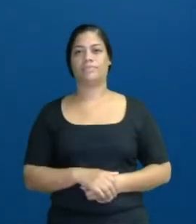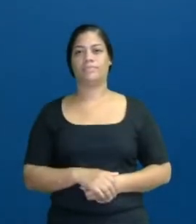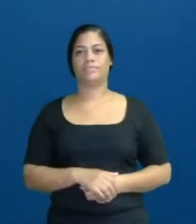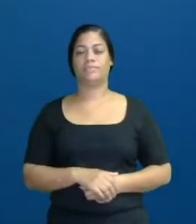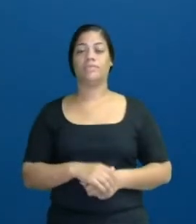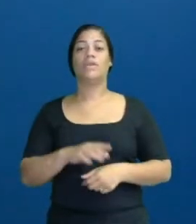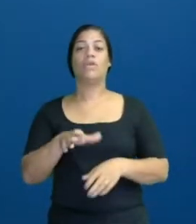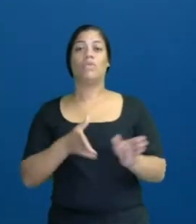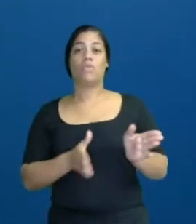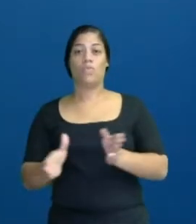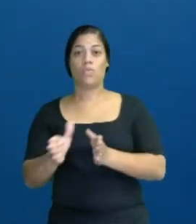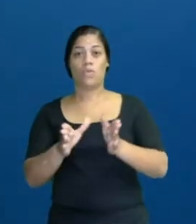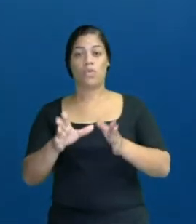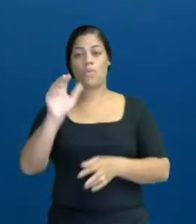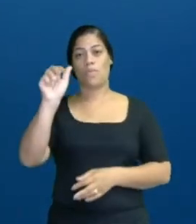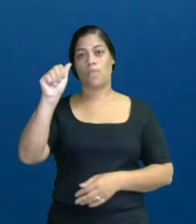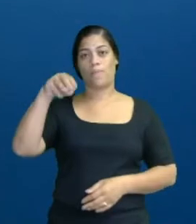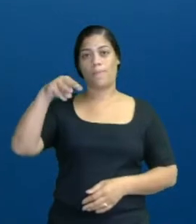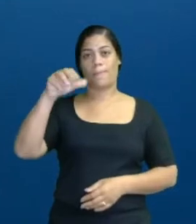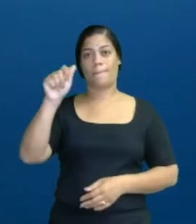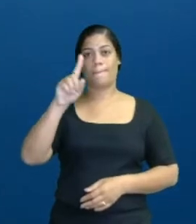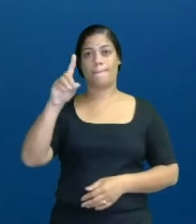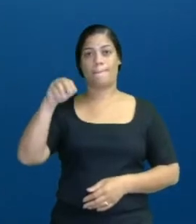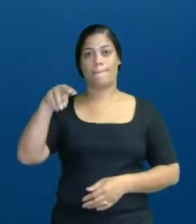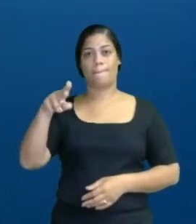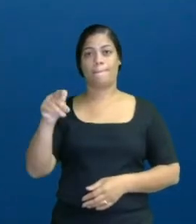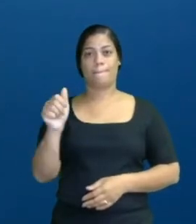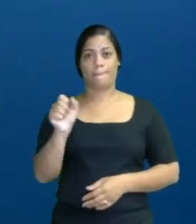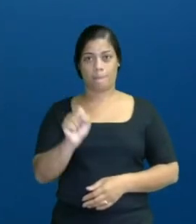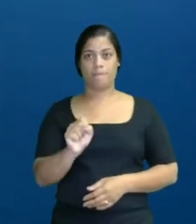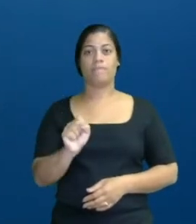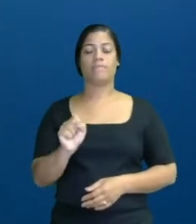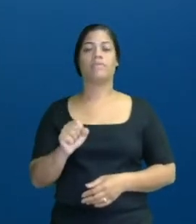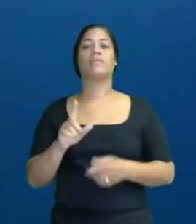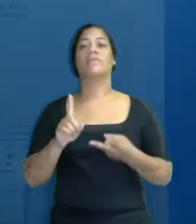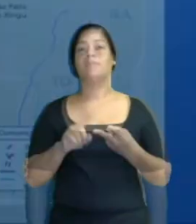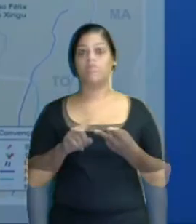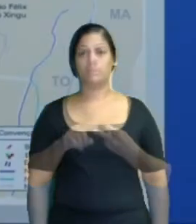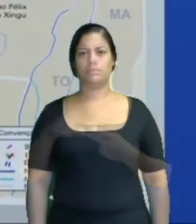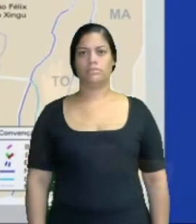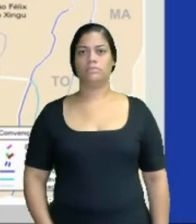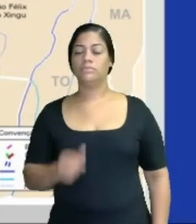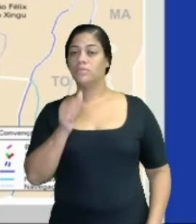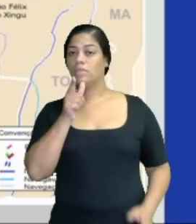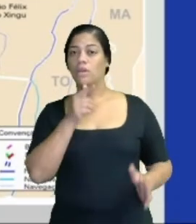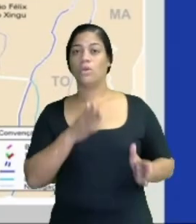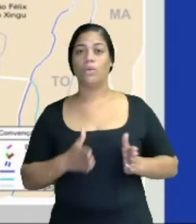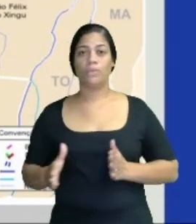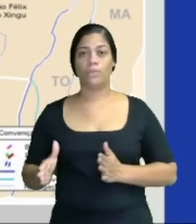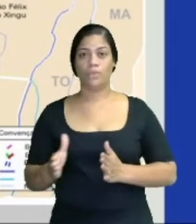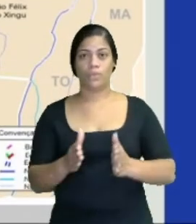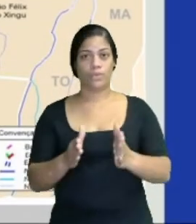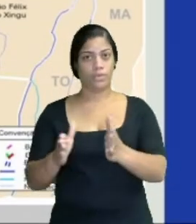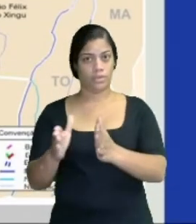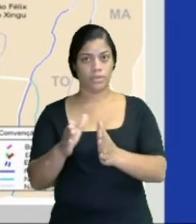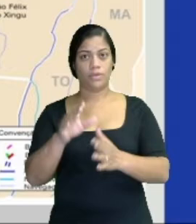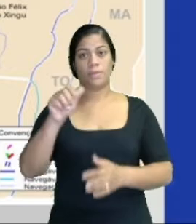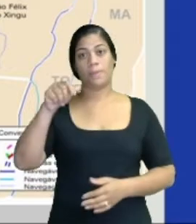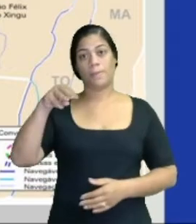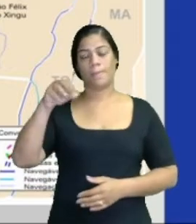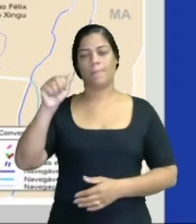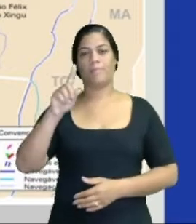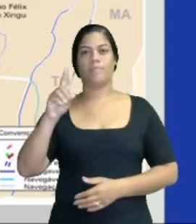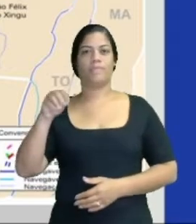o Rio Amazonas e o Rio Tapacurá, né, pela nossa localização. O Rio Amazonas é o maior rio do mundo